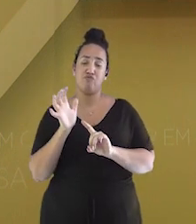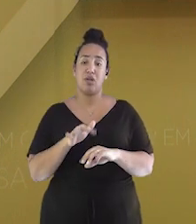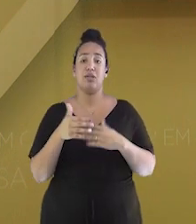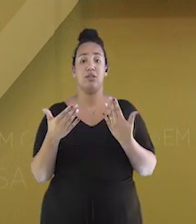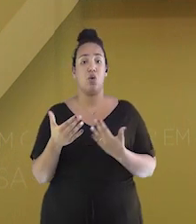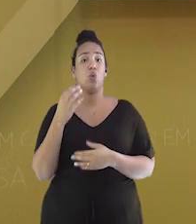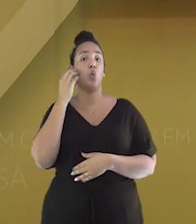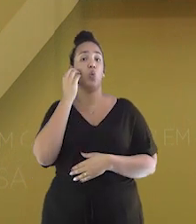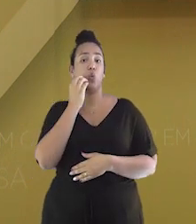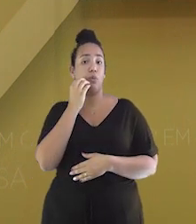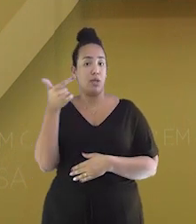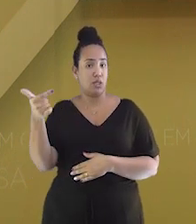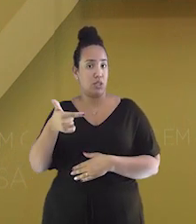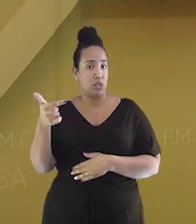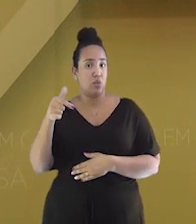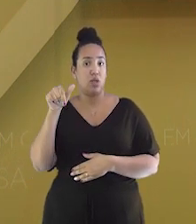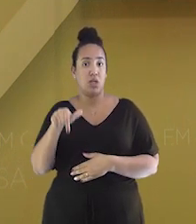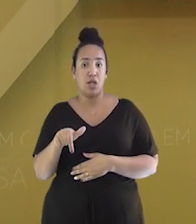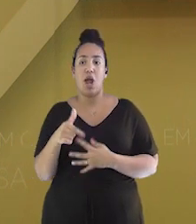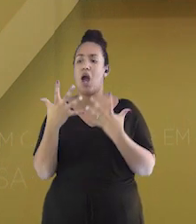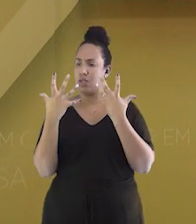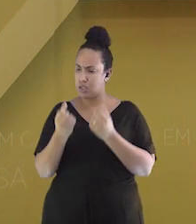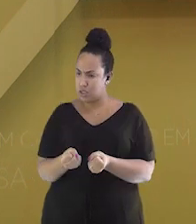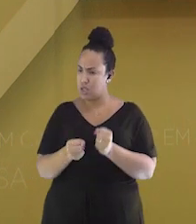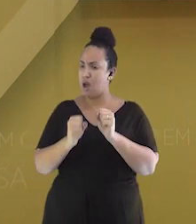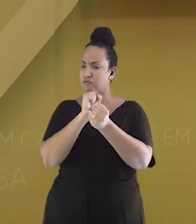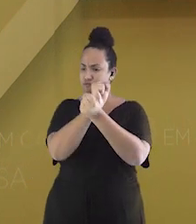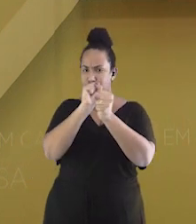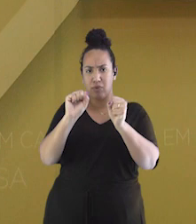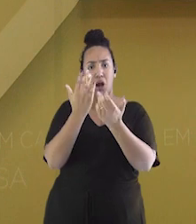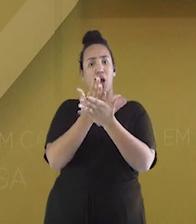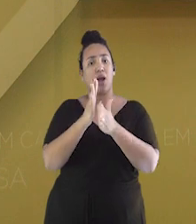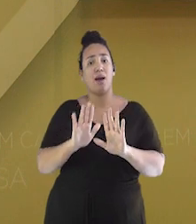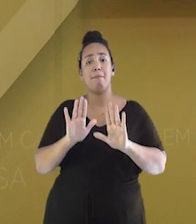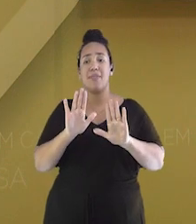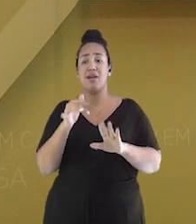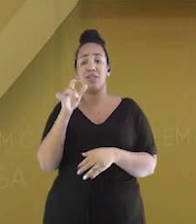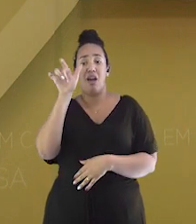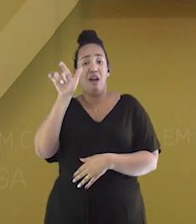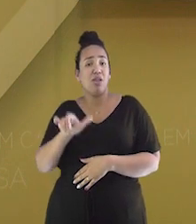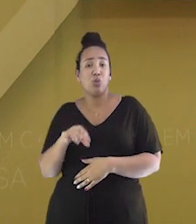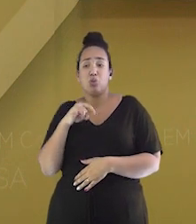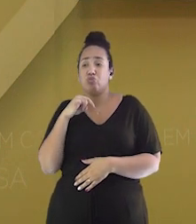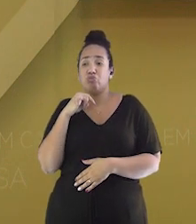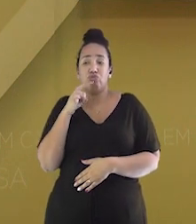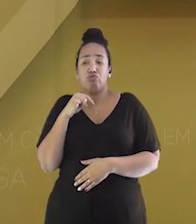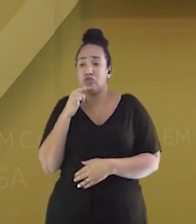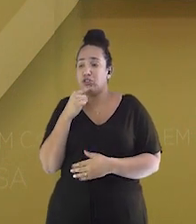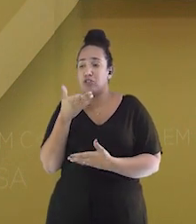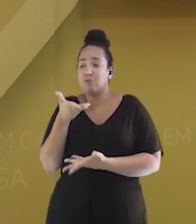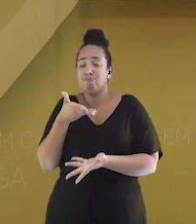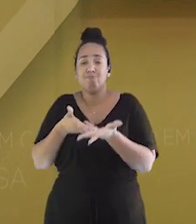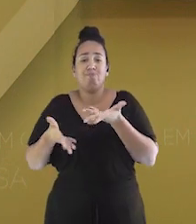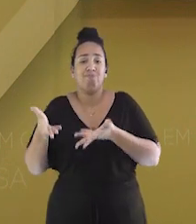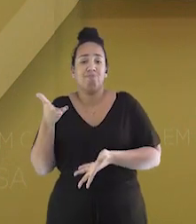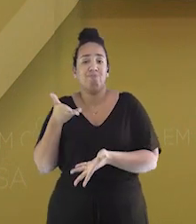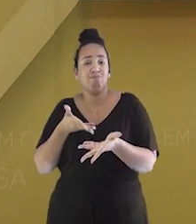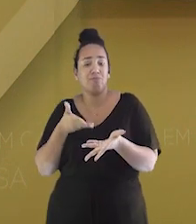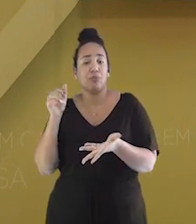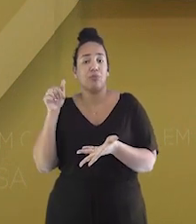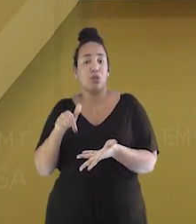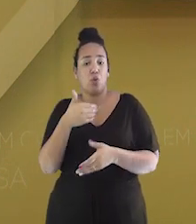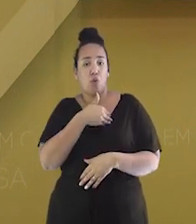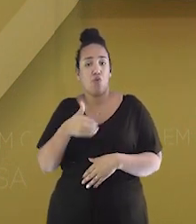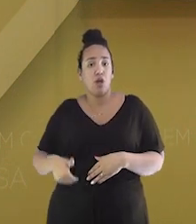a favor da abolição, mas ele não conseguia ali uma articulação, não conseguia um apoio dos ministros, dos governantes